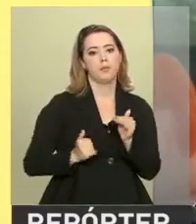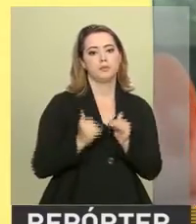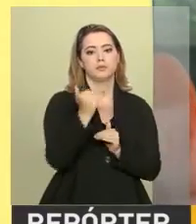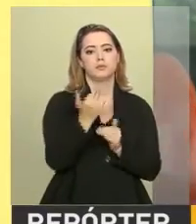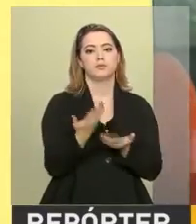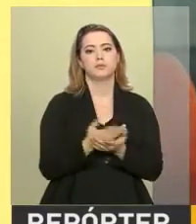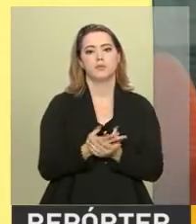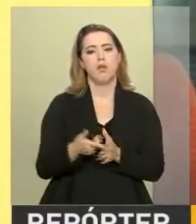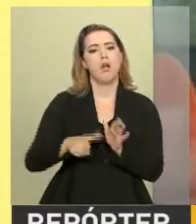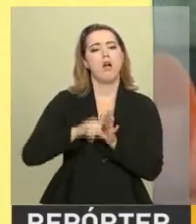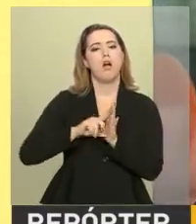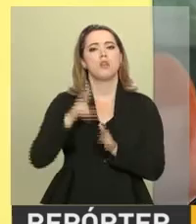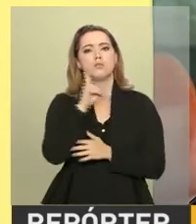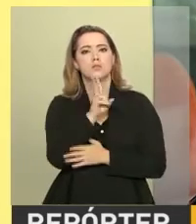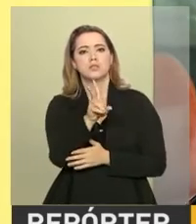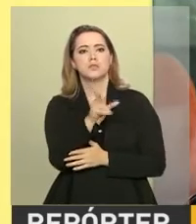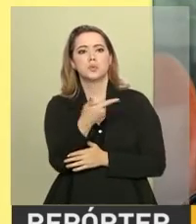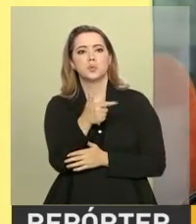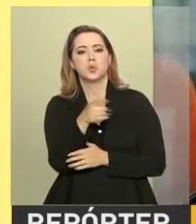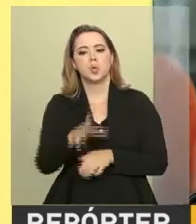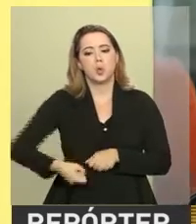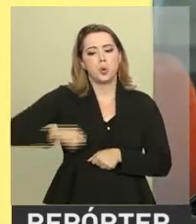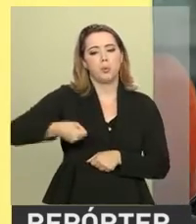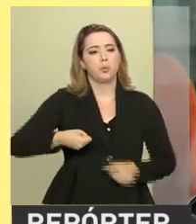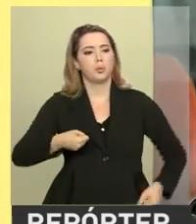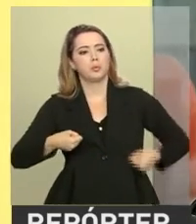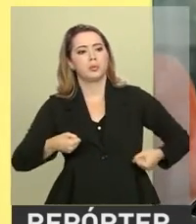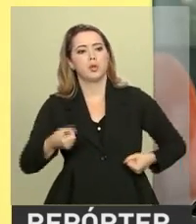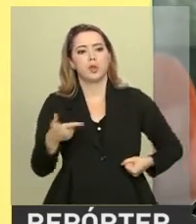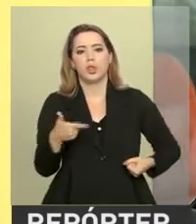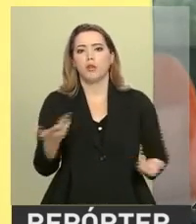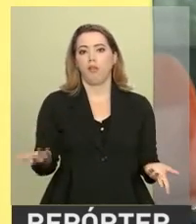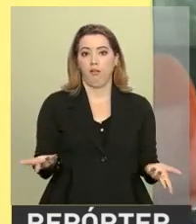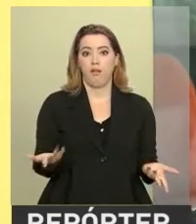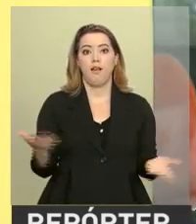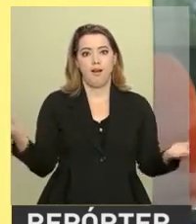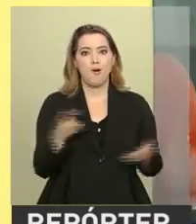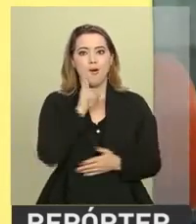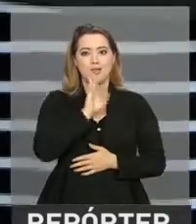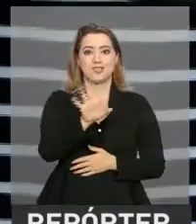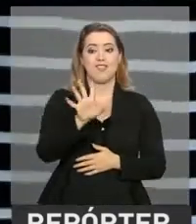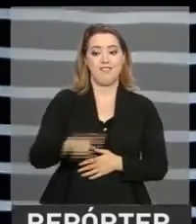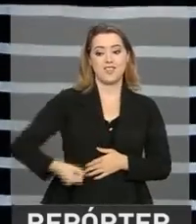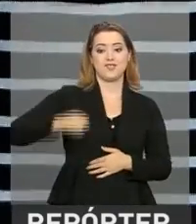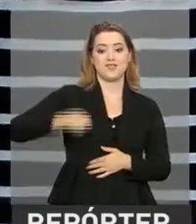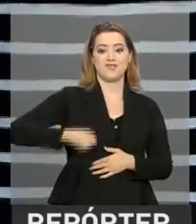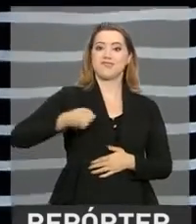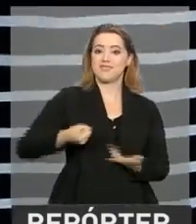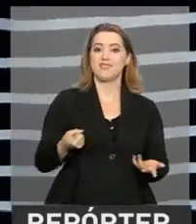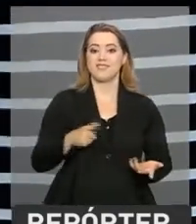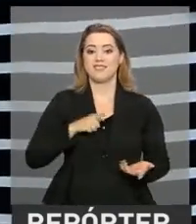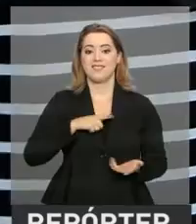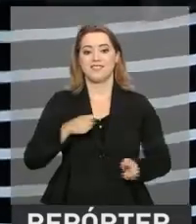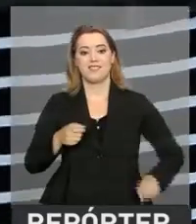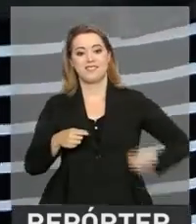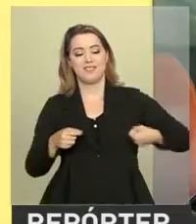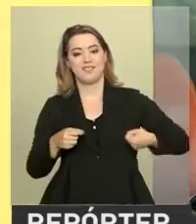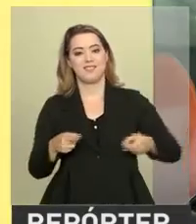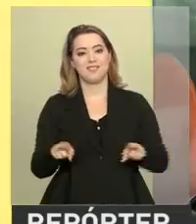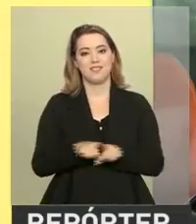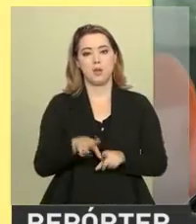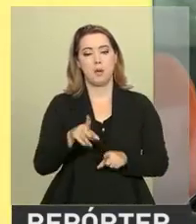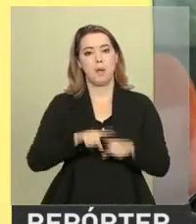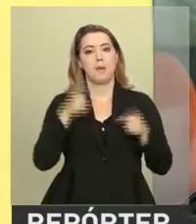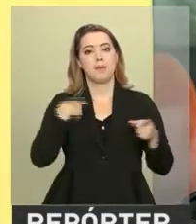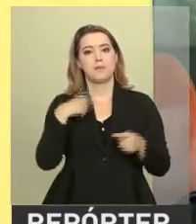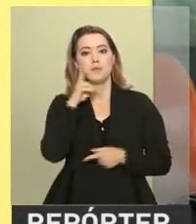aqui, você não via ninguém com sacola, já estão vendo pessoas com sacola na mão. Olha, eu estou com a sacolinha, entendeu? Mas já estão